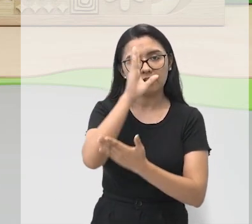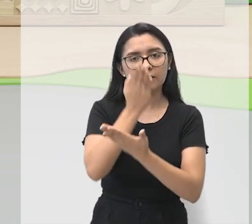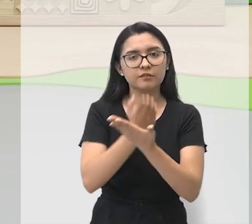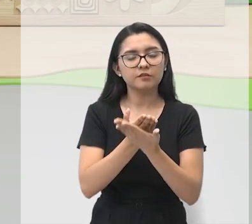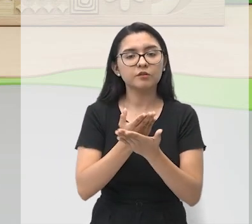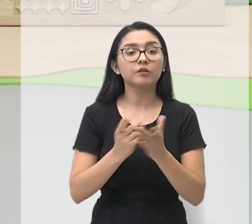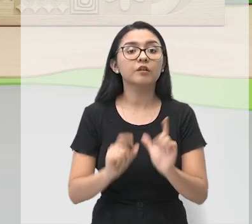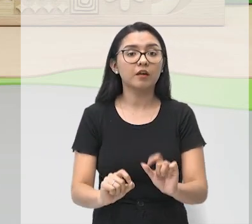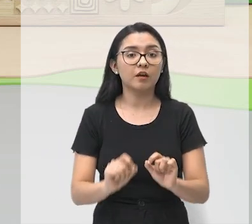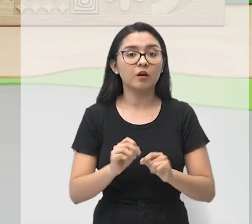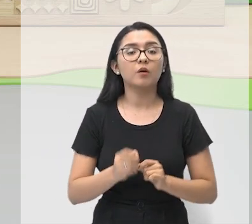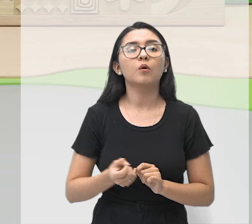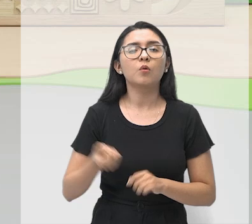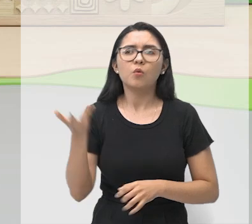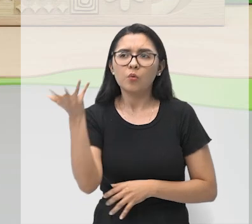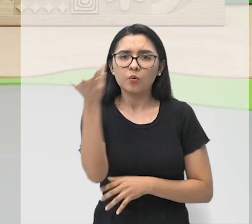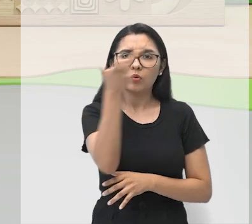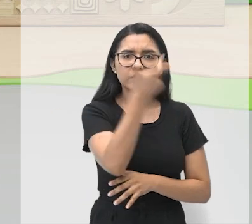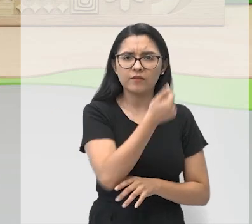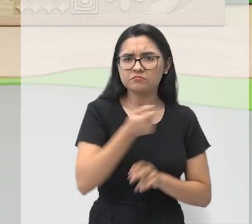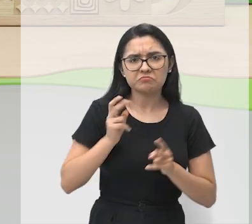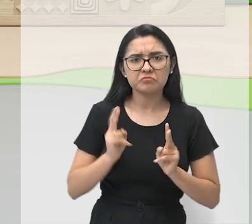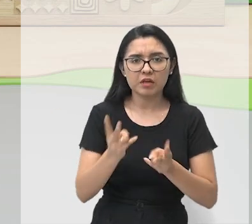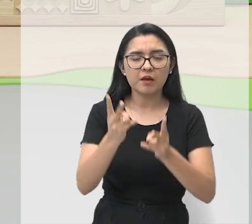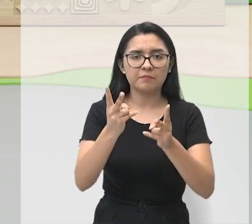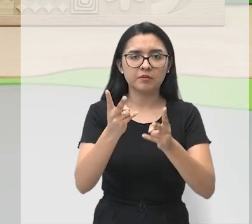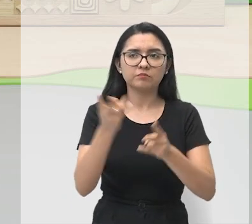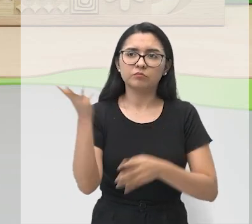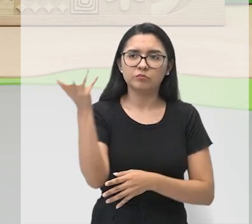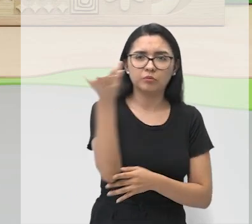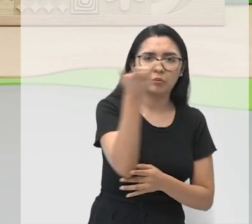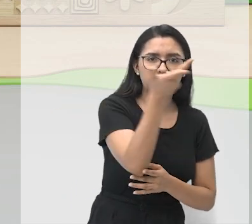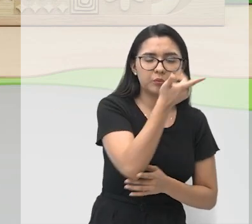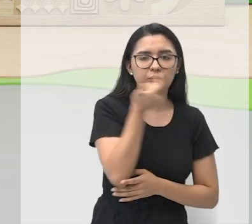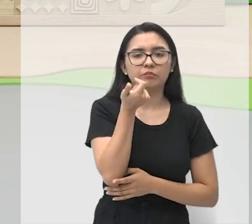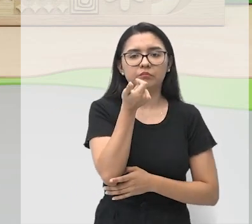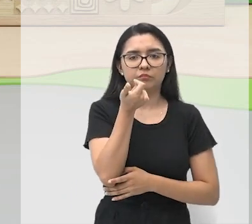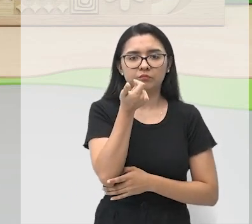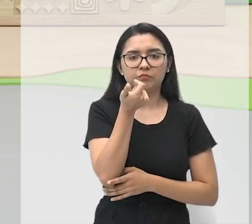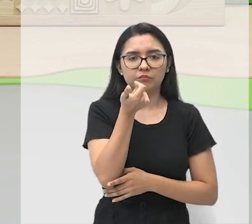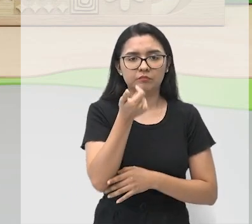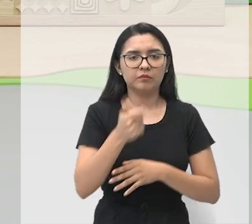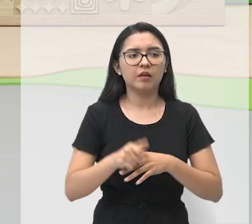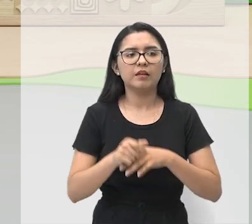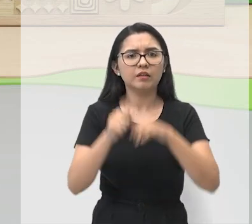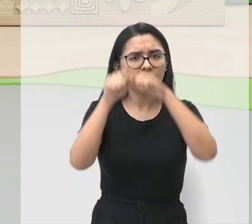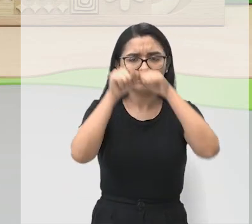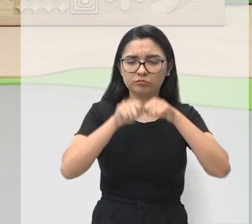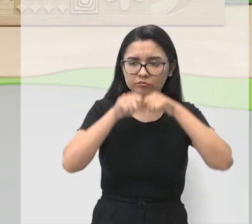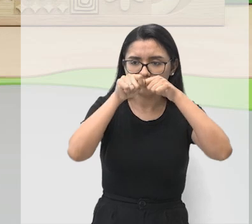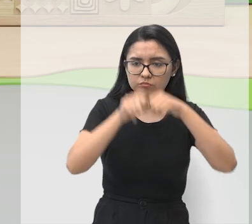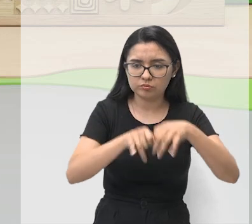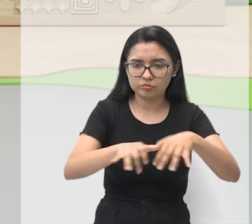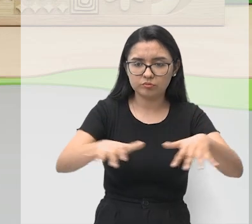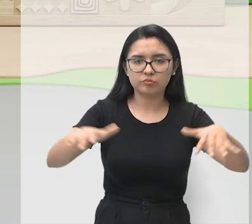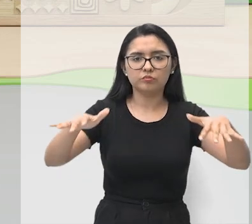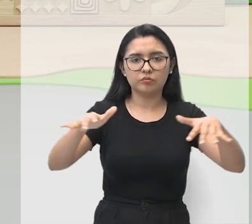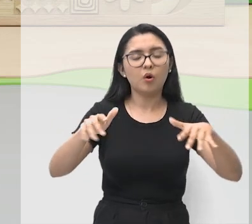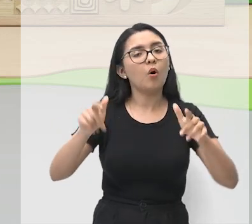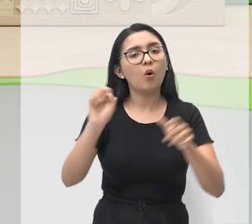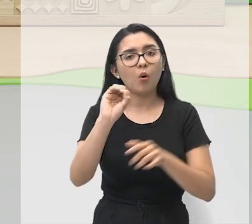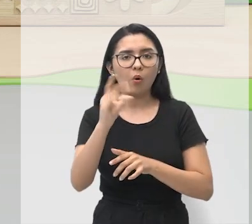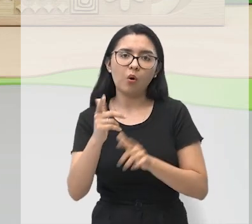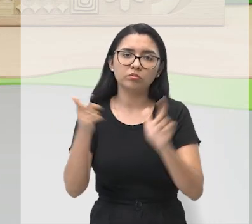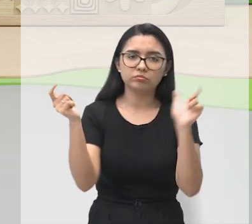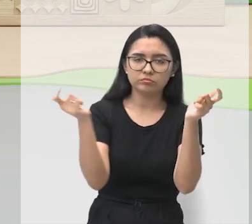que o universo era fixo, isto é, ele não se expandia ou